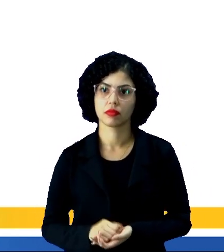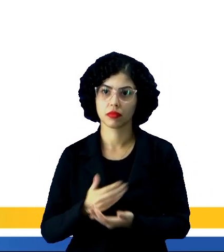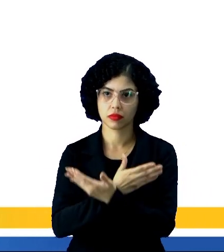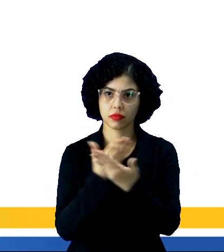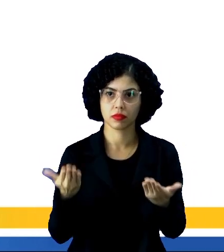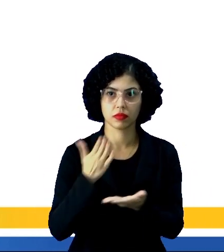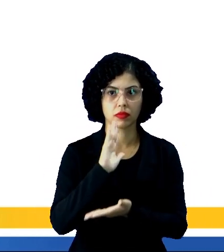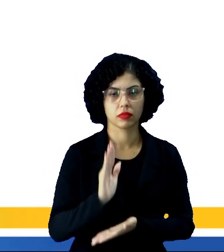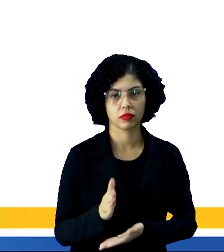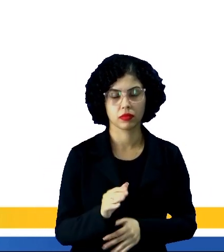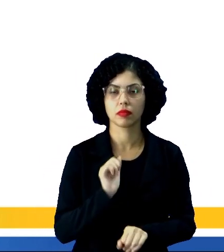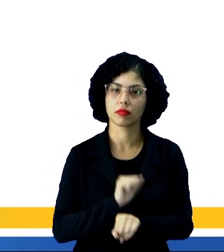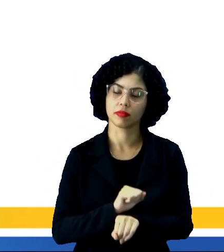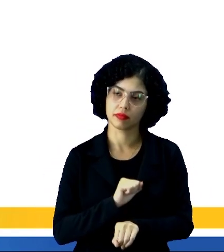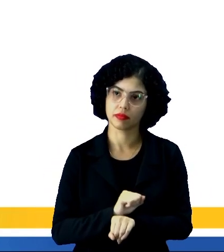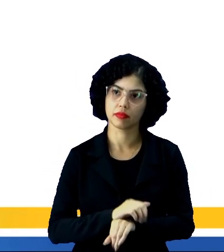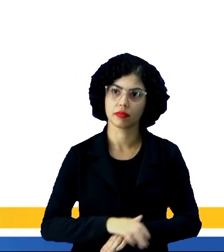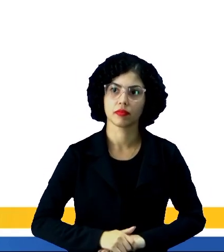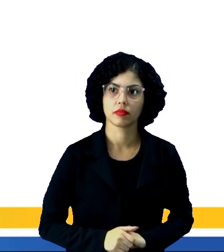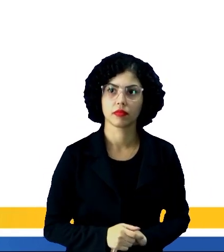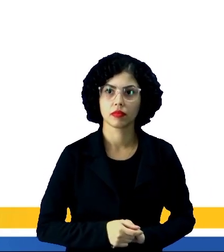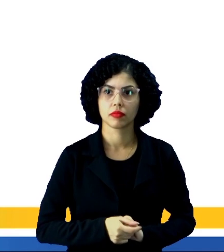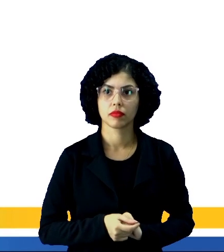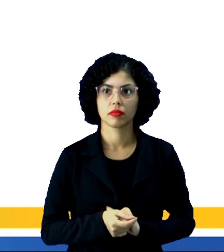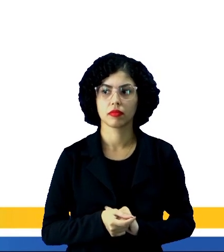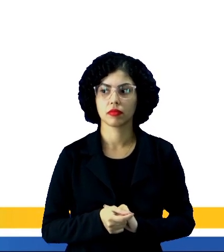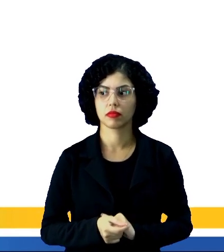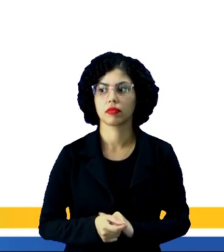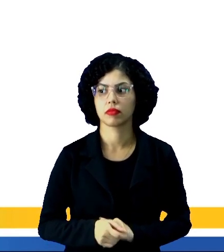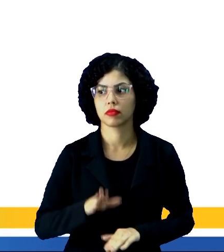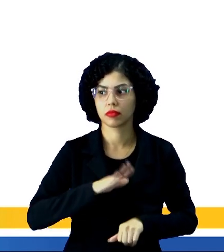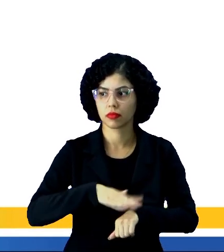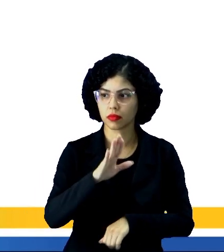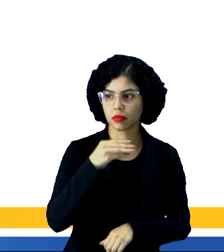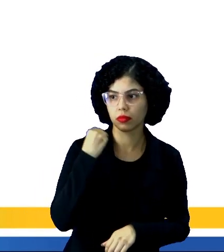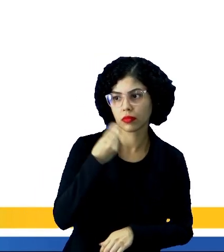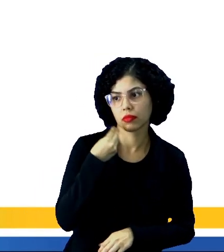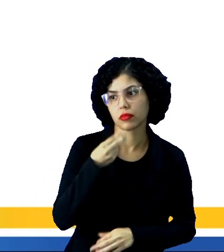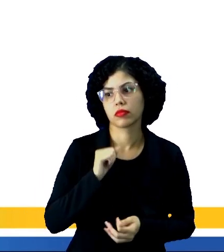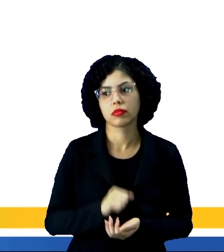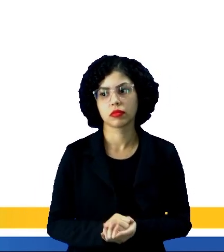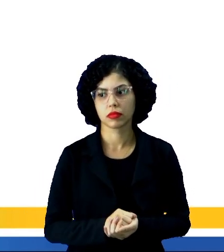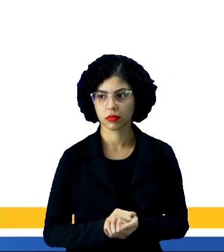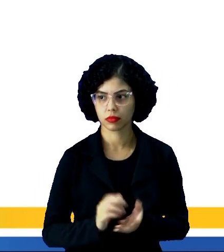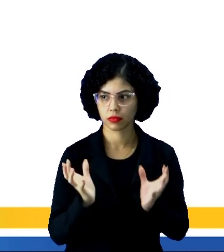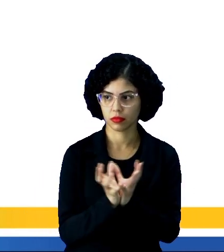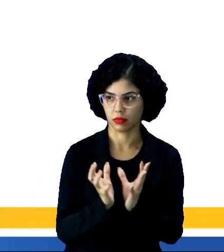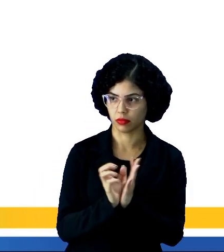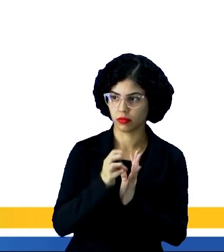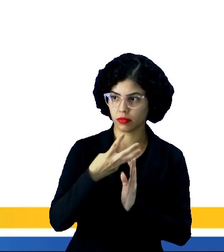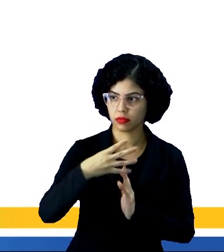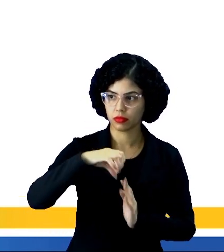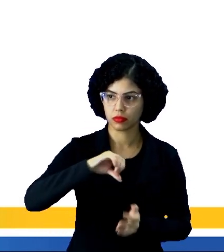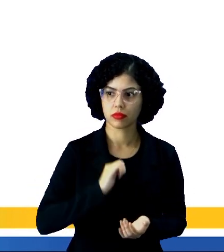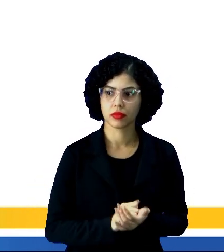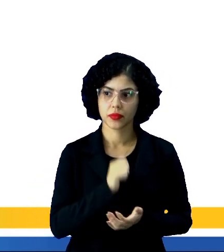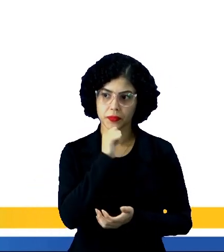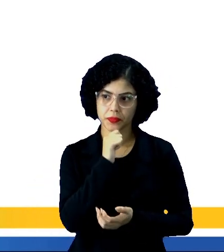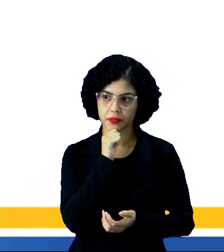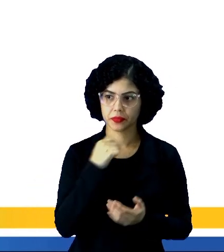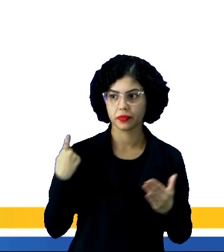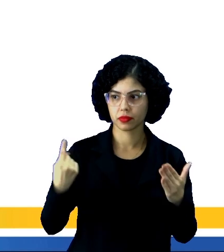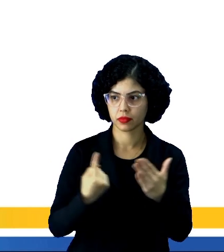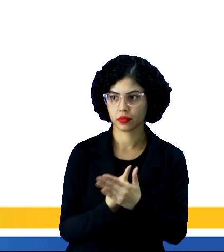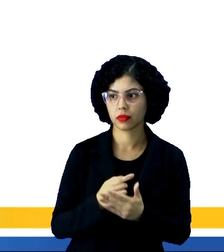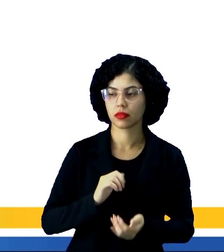Camarões já era aguardada. Jogador mais experiente do grupo, com 39 anos, ele